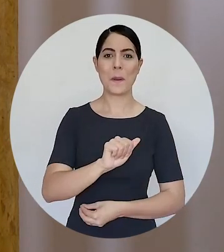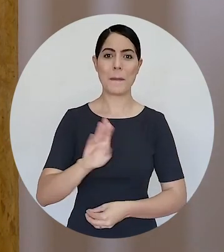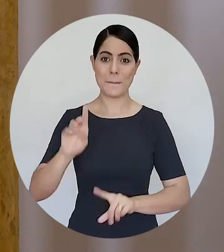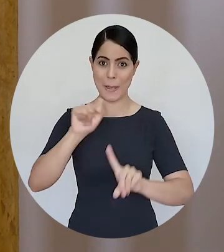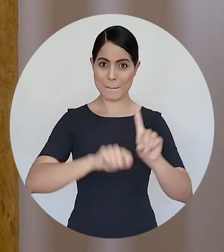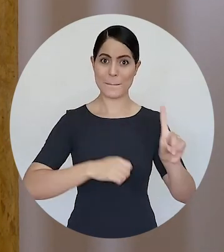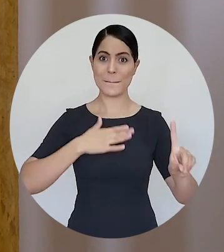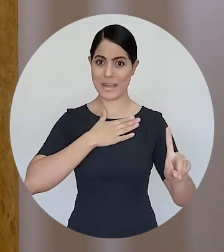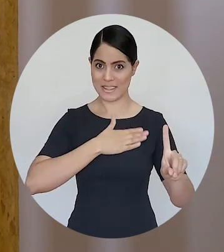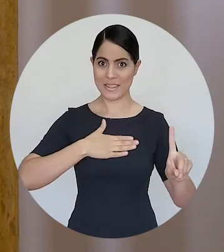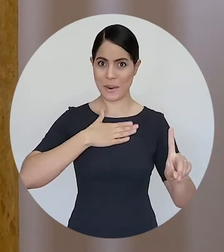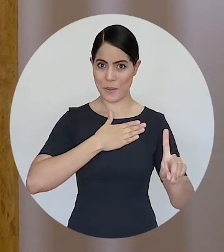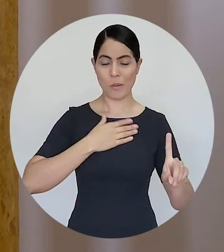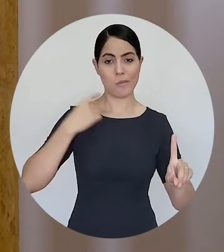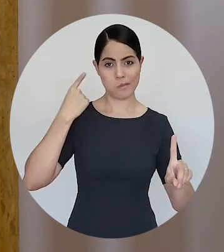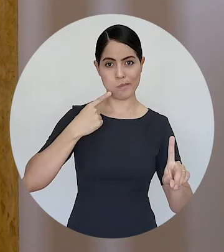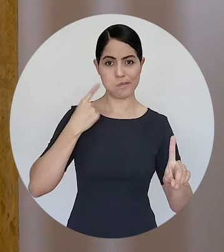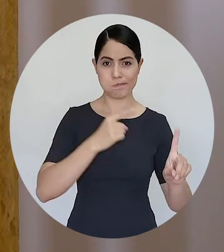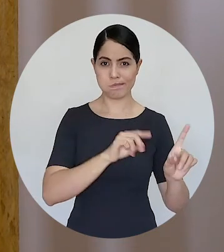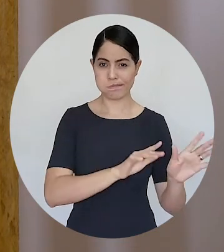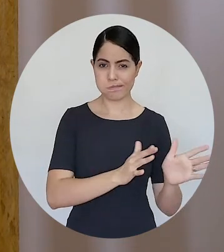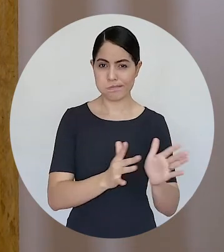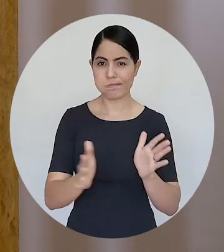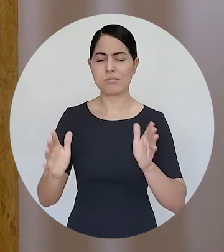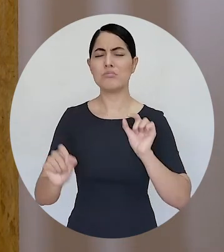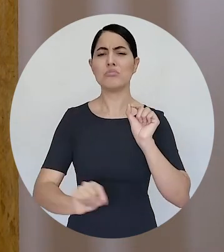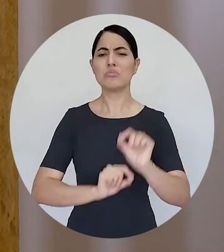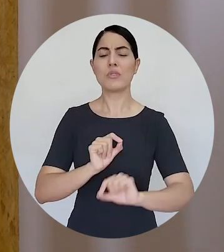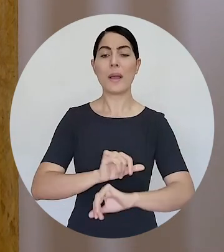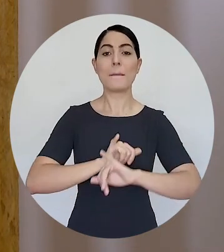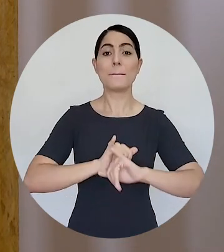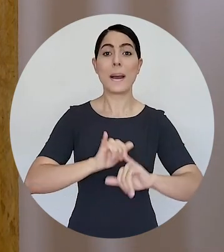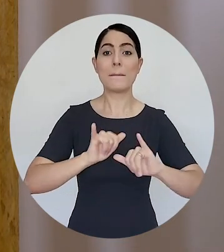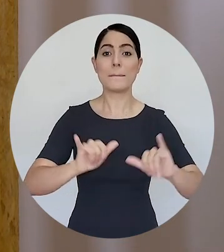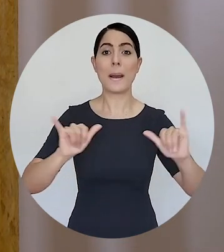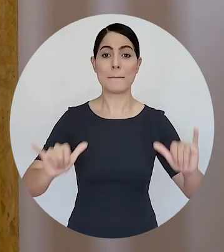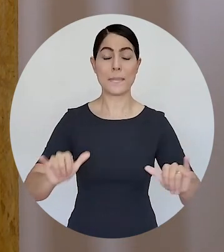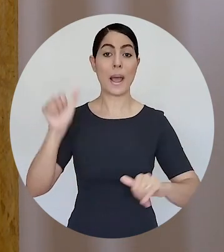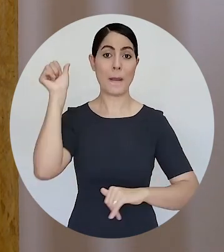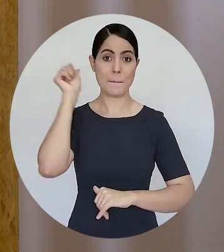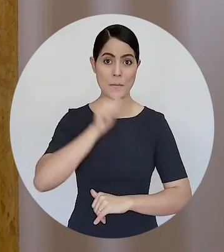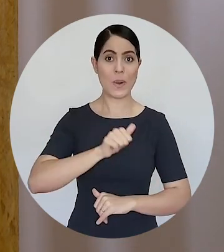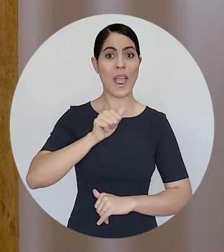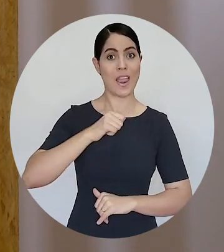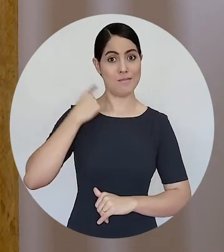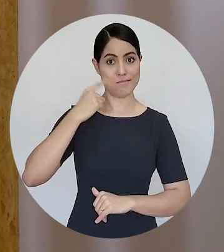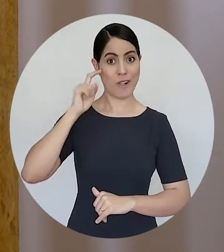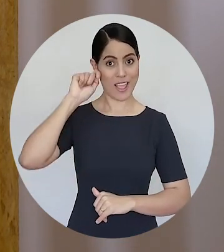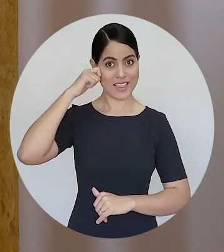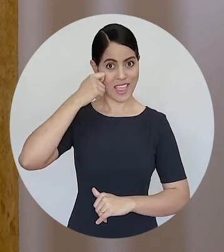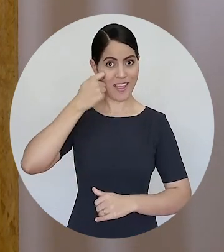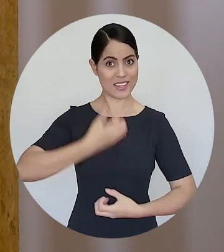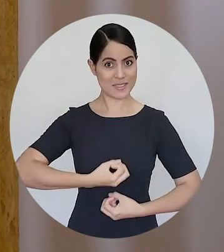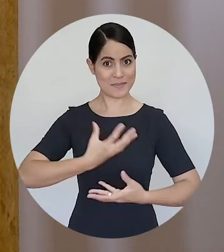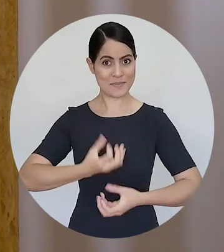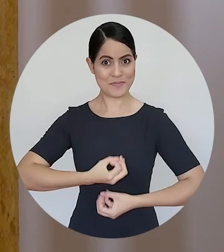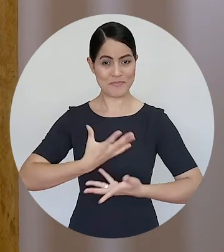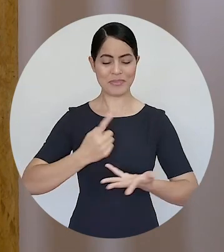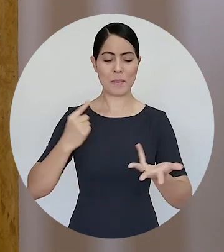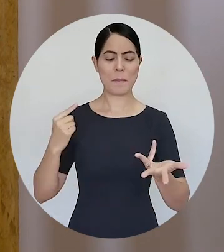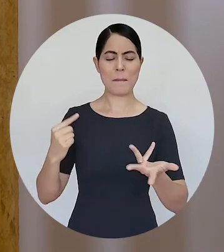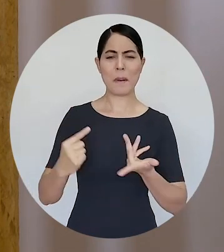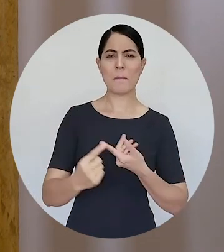realizadas pela Ordem no mês da advocacia. Durante todo o mês de agora, são publicados depoimentos de mulheres